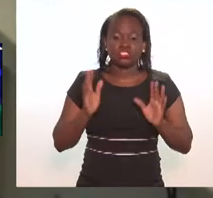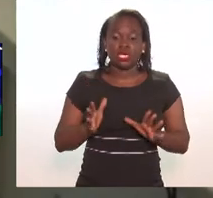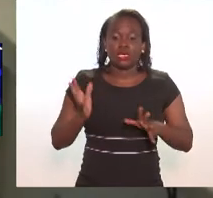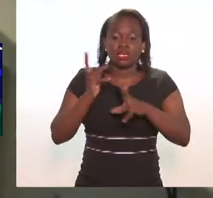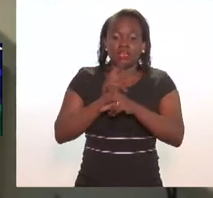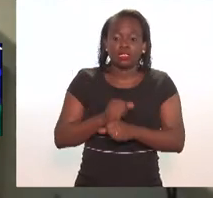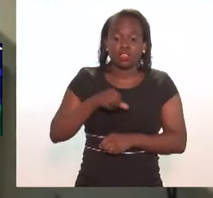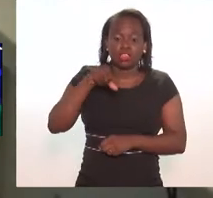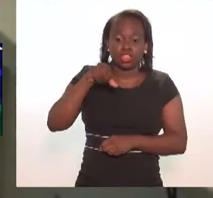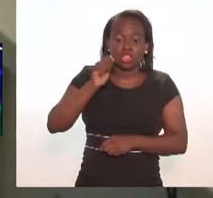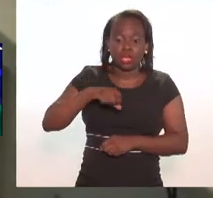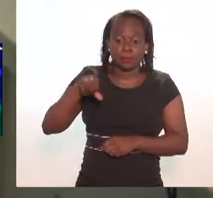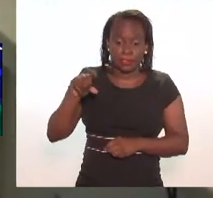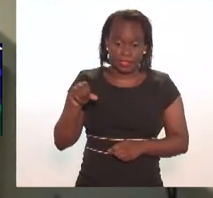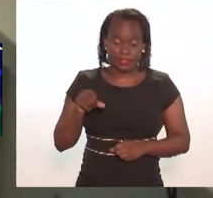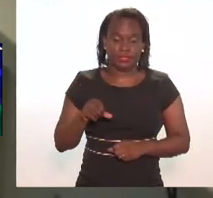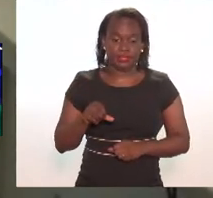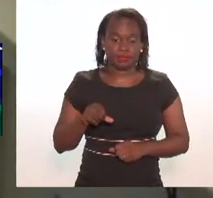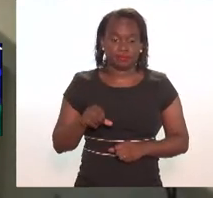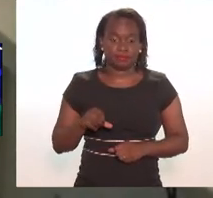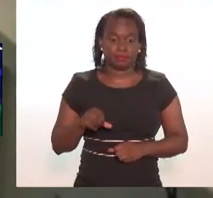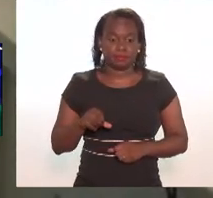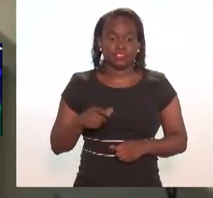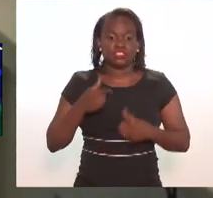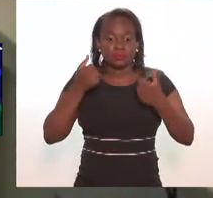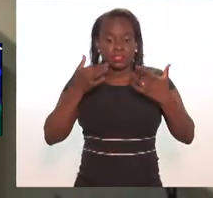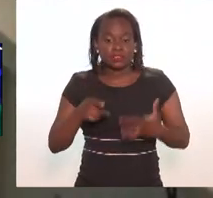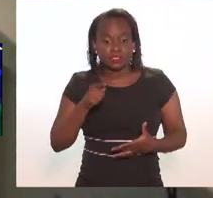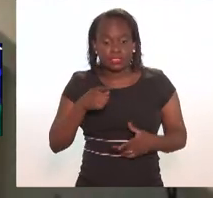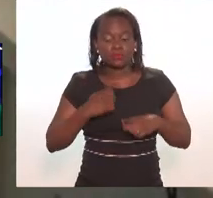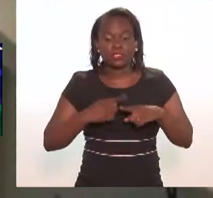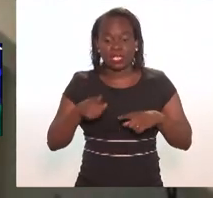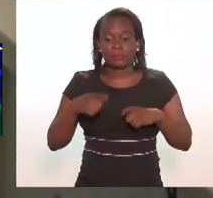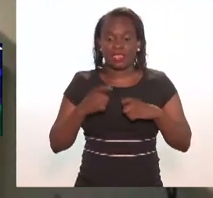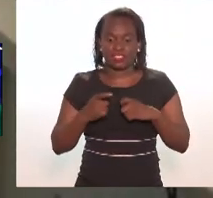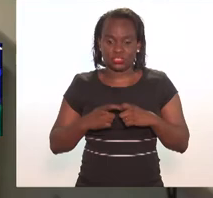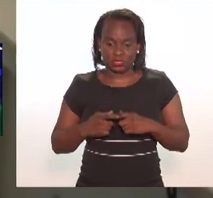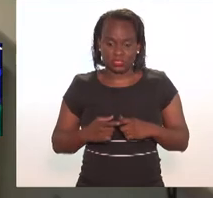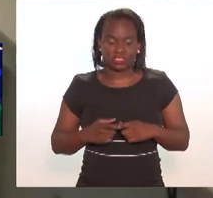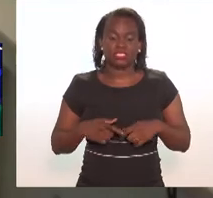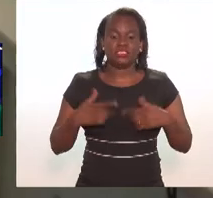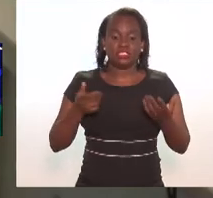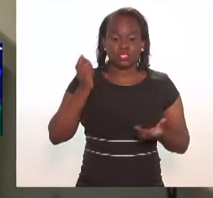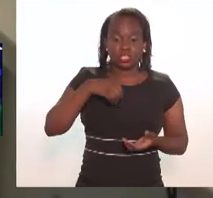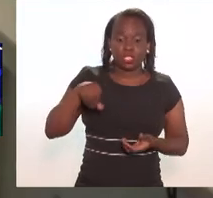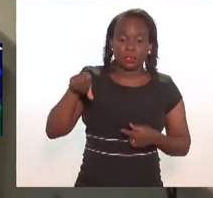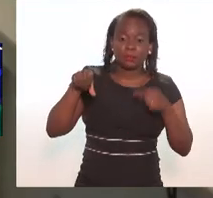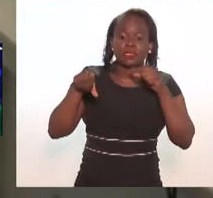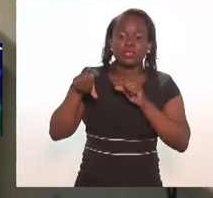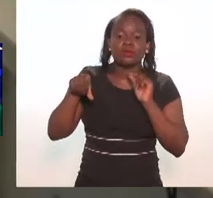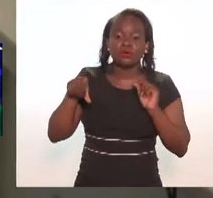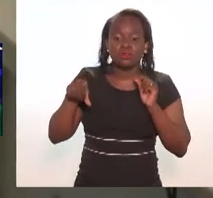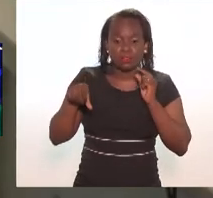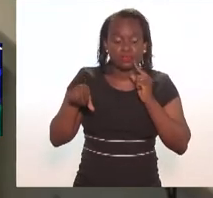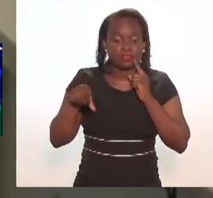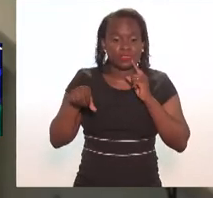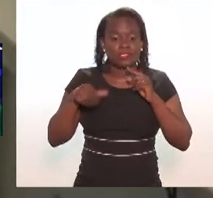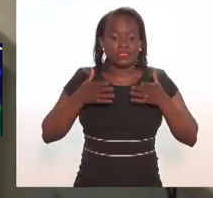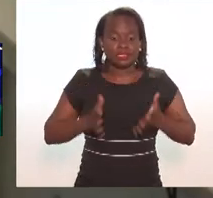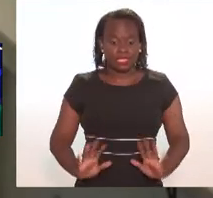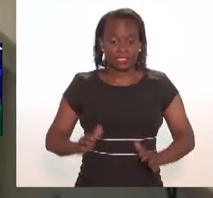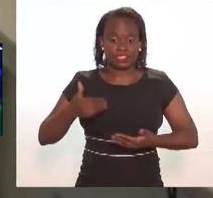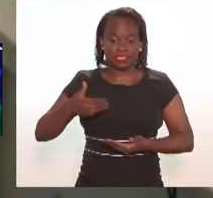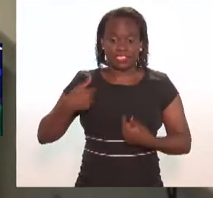9 meses, deputado Rubens Montempo. Estou falando do senhor, porque o senhor é médico. Com 9 meses, nasci